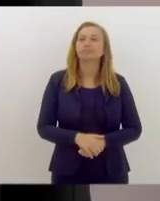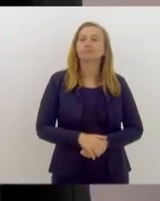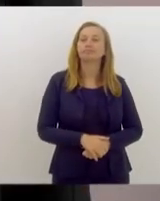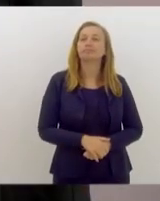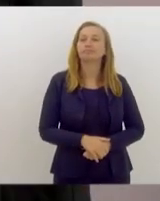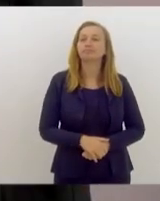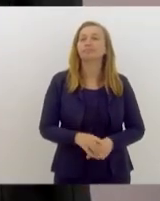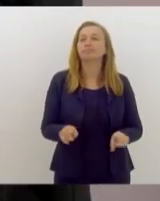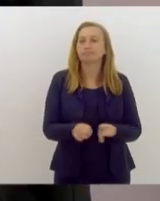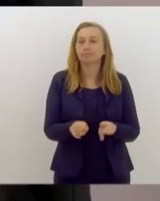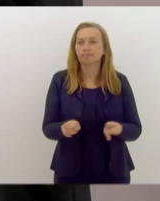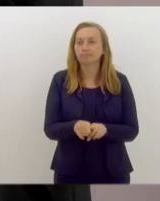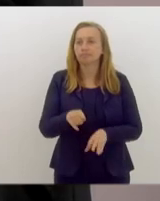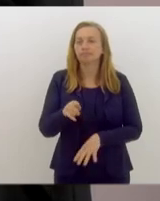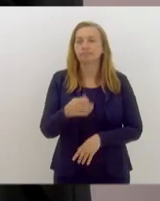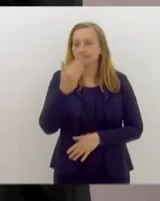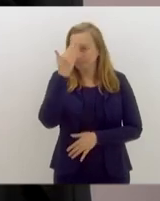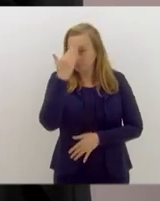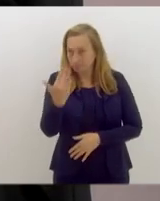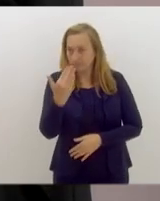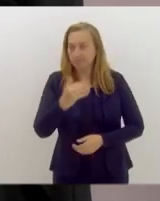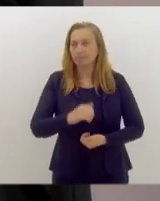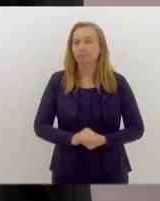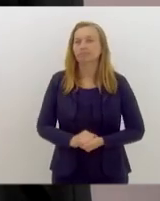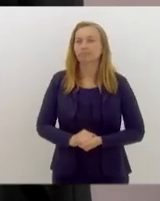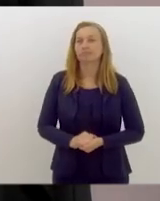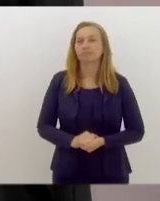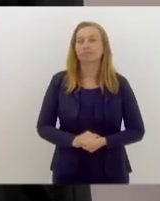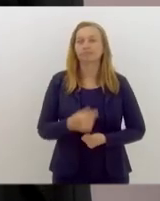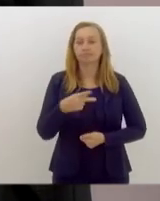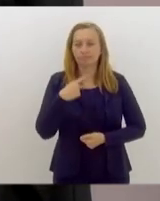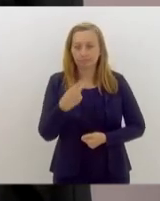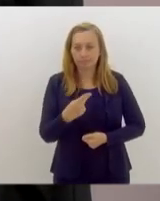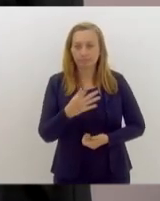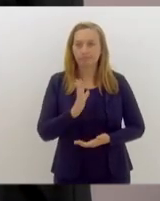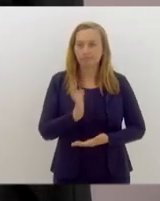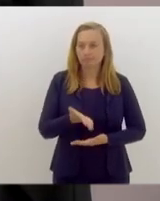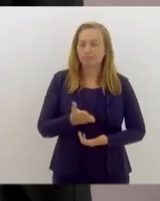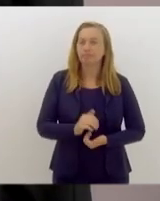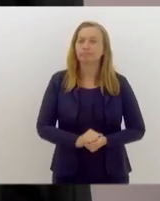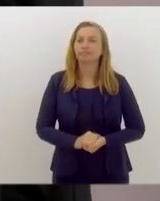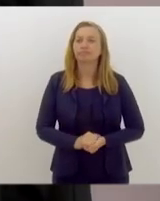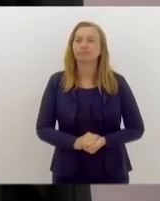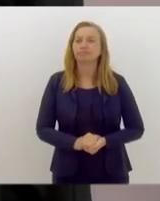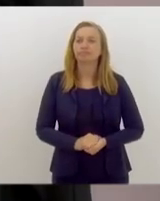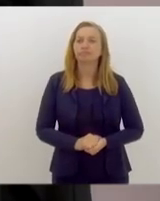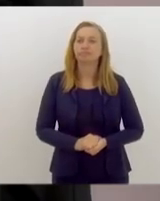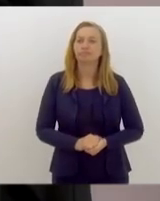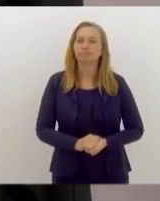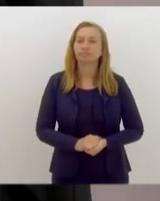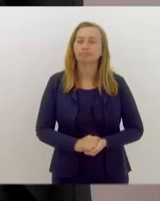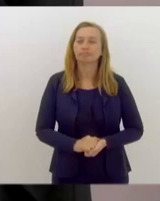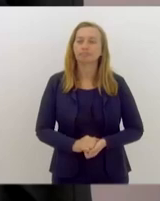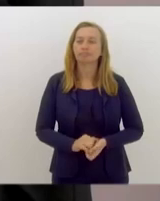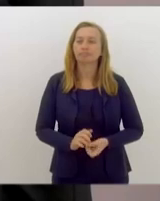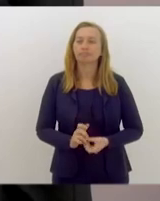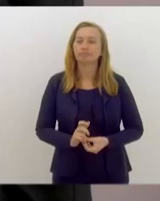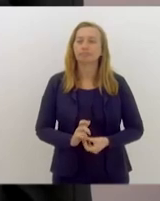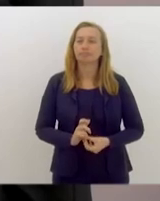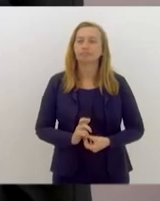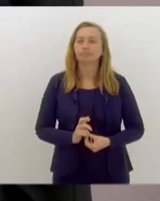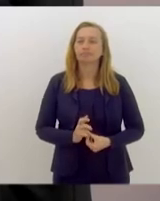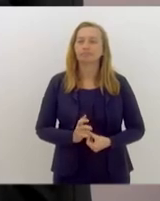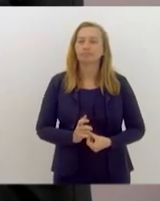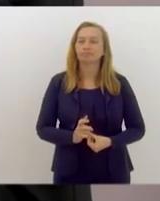inclusive aproveito também para agradecer as intervenções que já foram feitas, não apenas pelas intervenções em si mesmas, mas